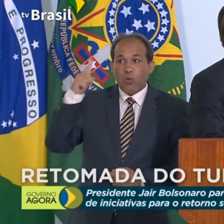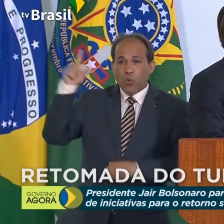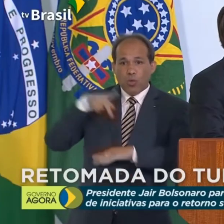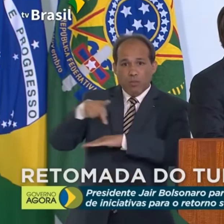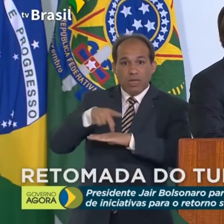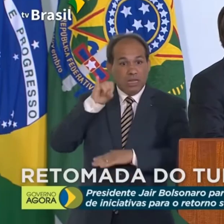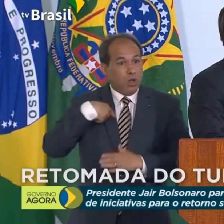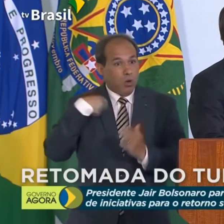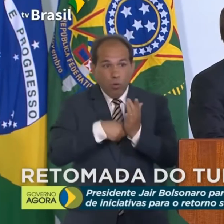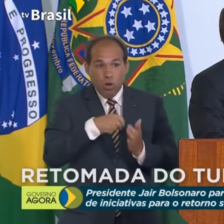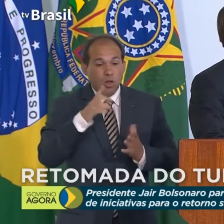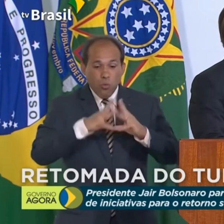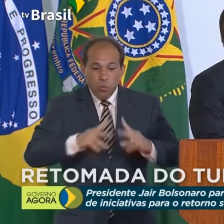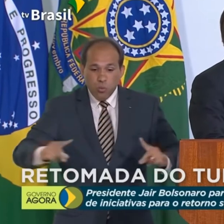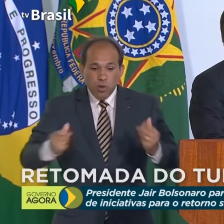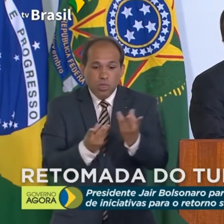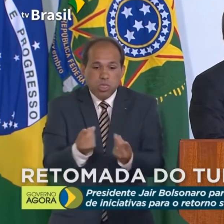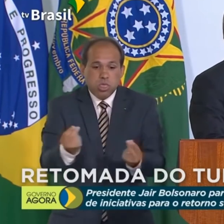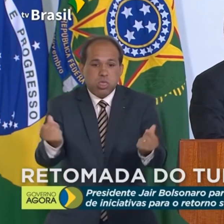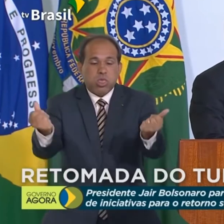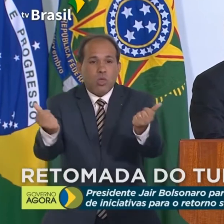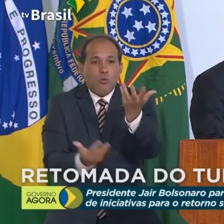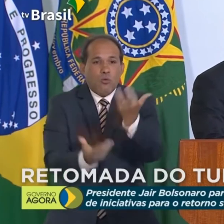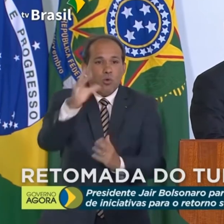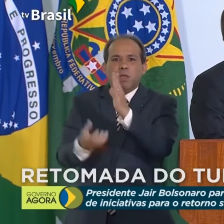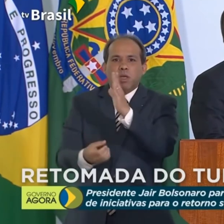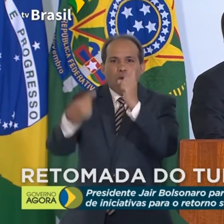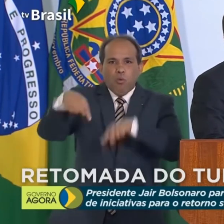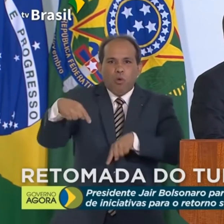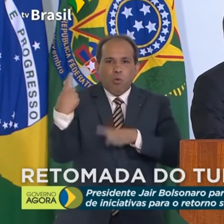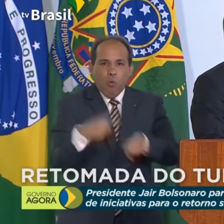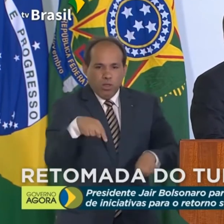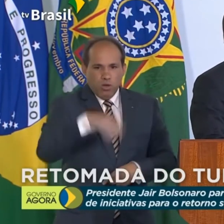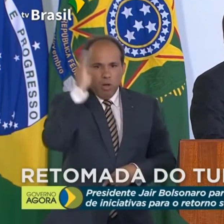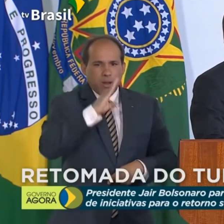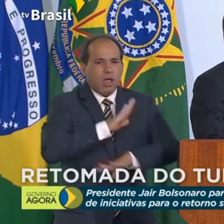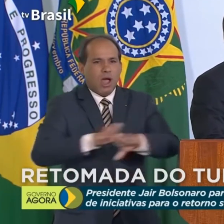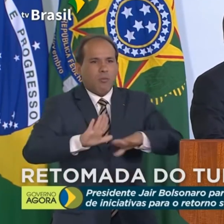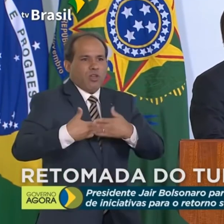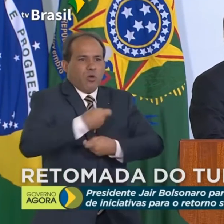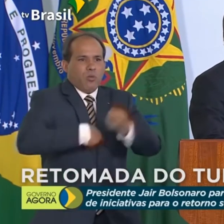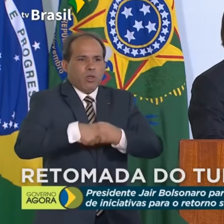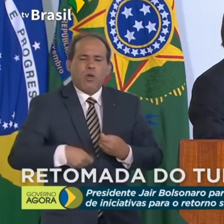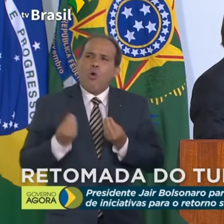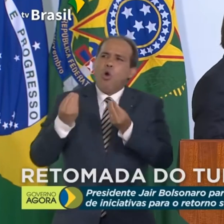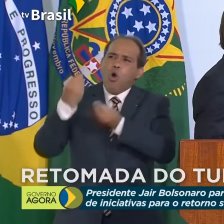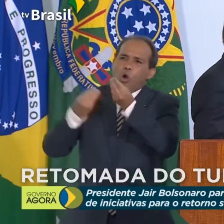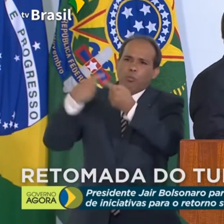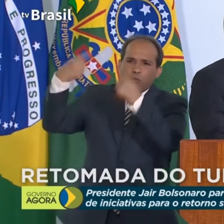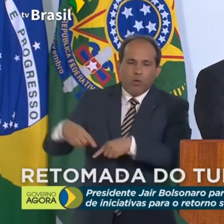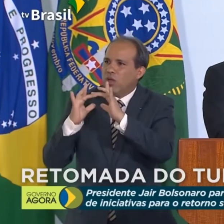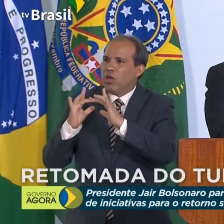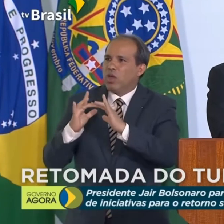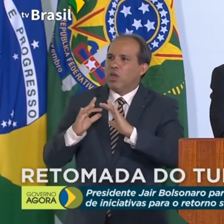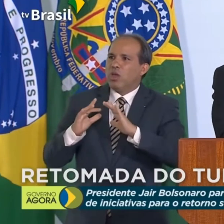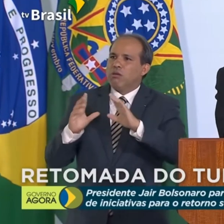eu apagar o fogo da Amazônia levanta Barreiras comerciais com o Brasil e como é que nós podemos fazer Freitas não conheço apenas aqui para